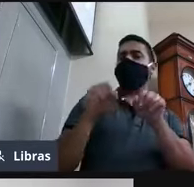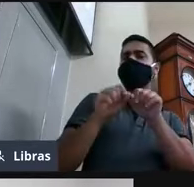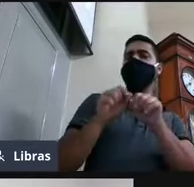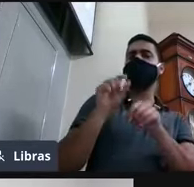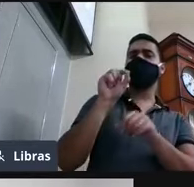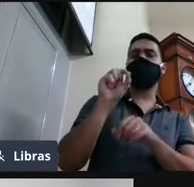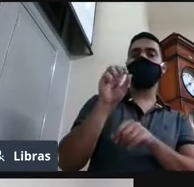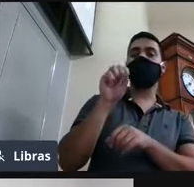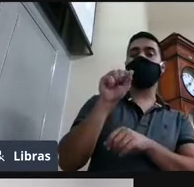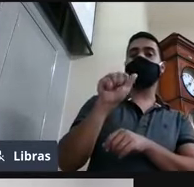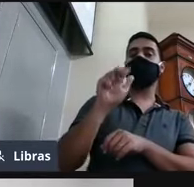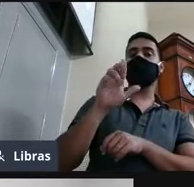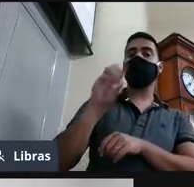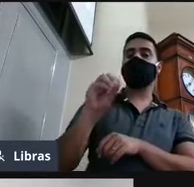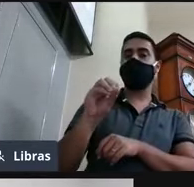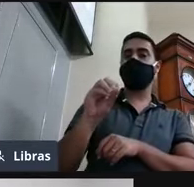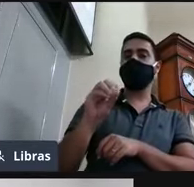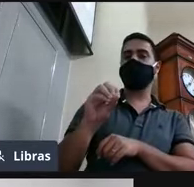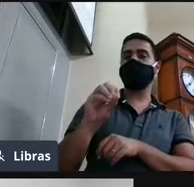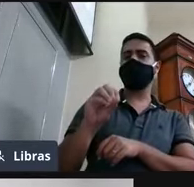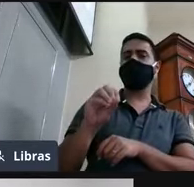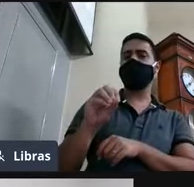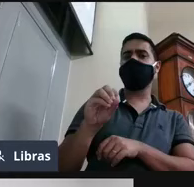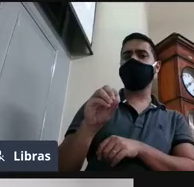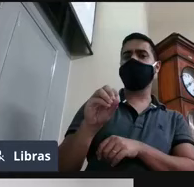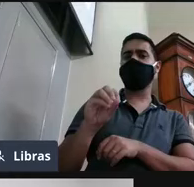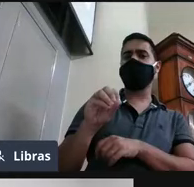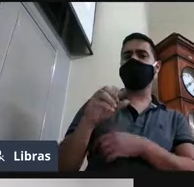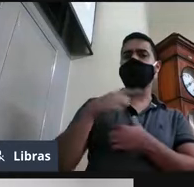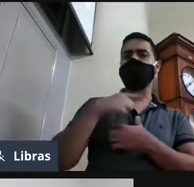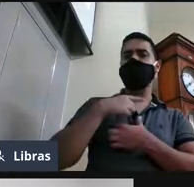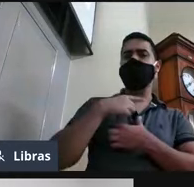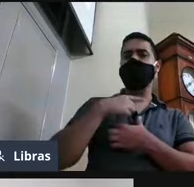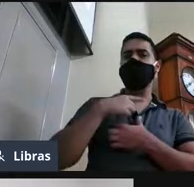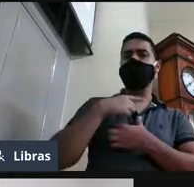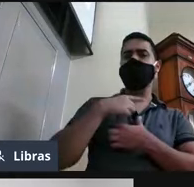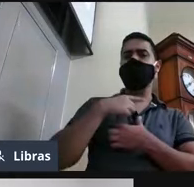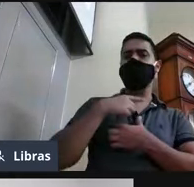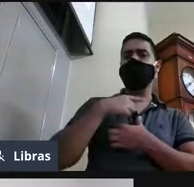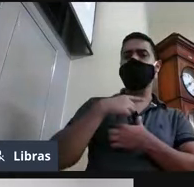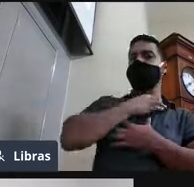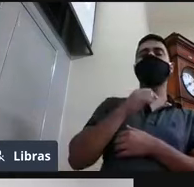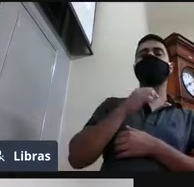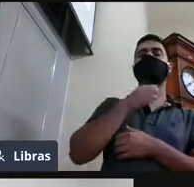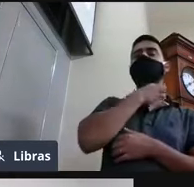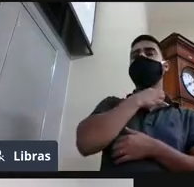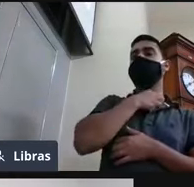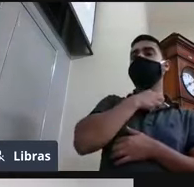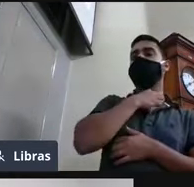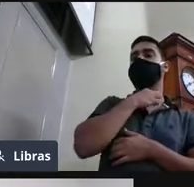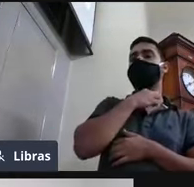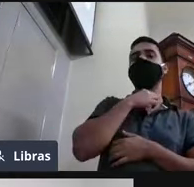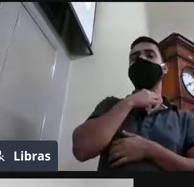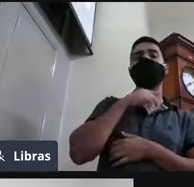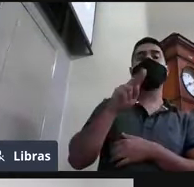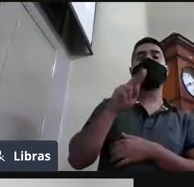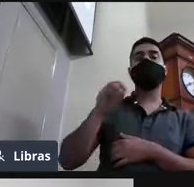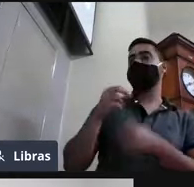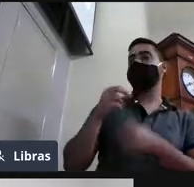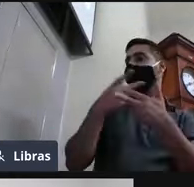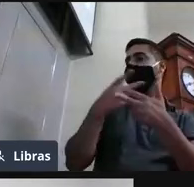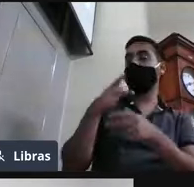homenagens ao Dr. Saulo, que botou o pescoço dele a prêmio, podendo acontecer alguma coisa com ele,